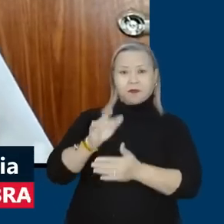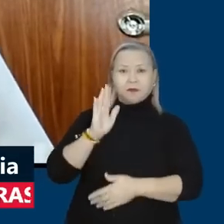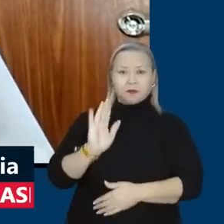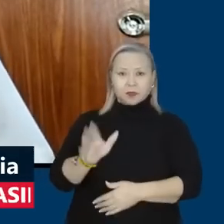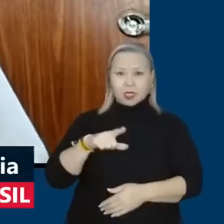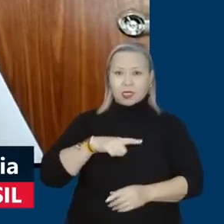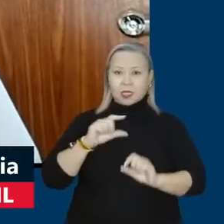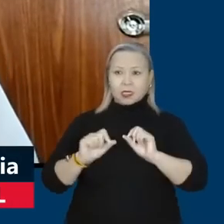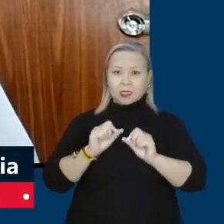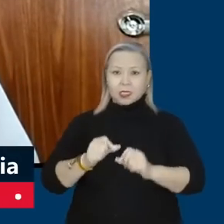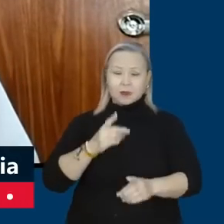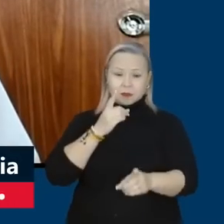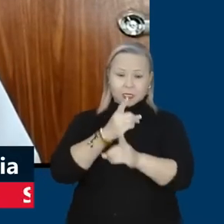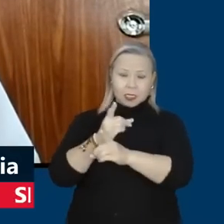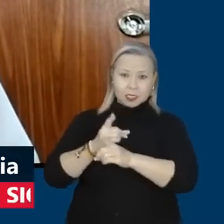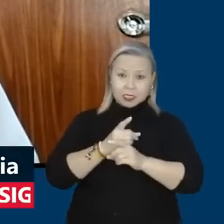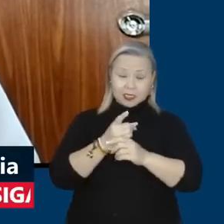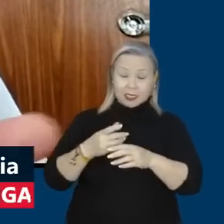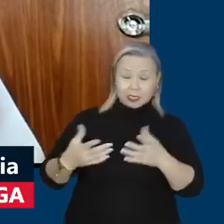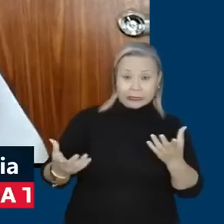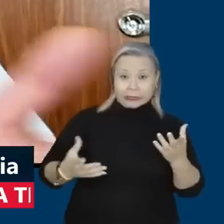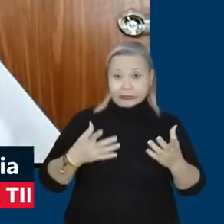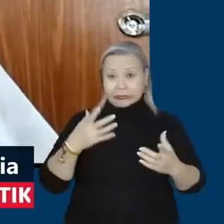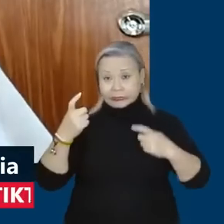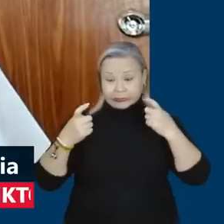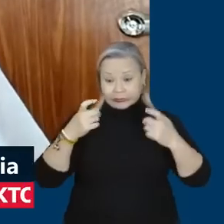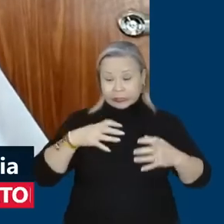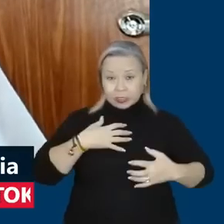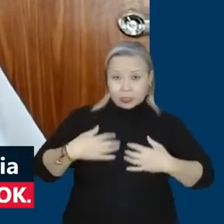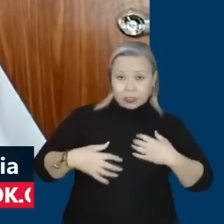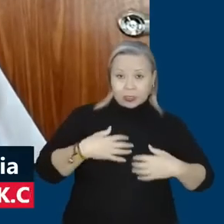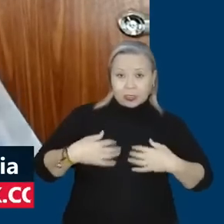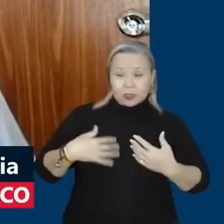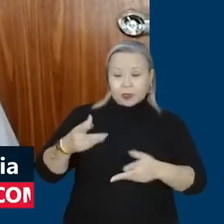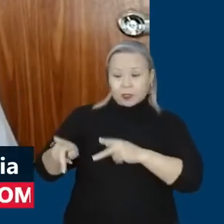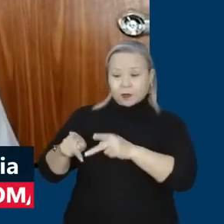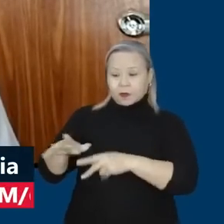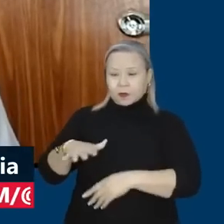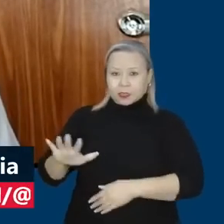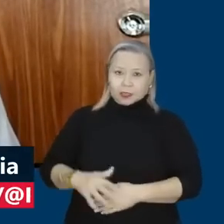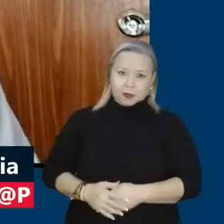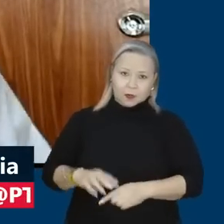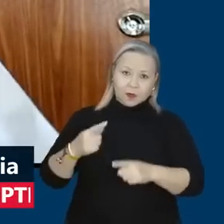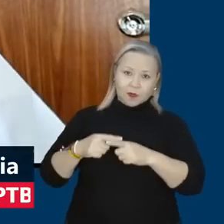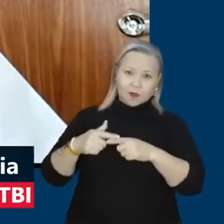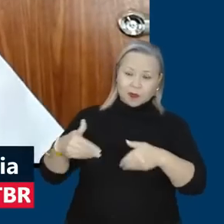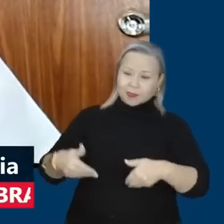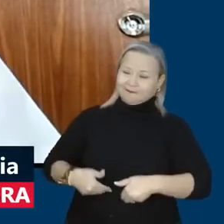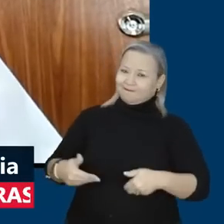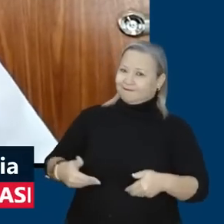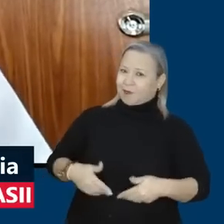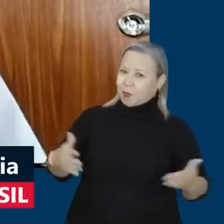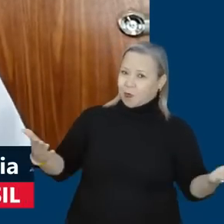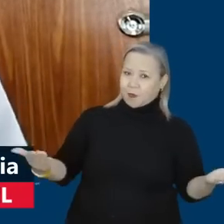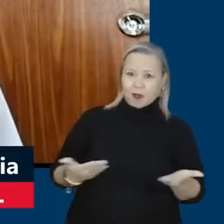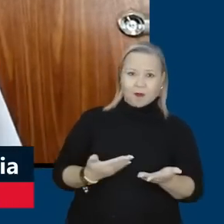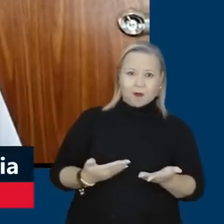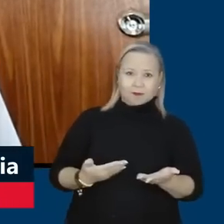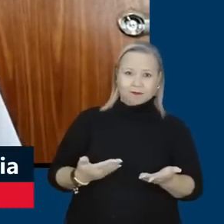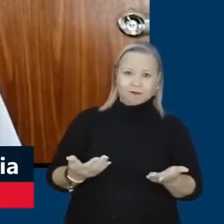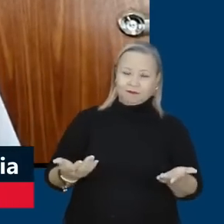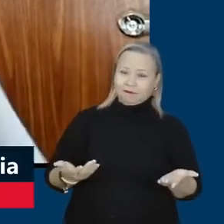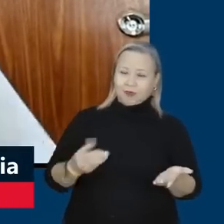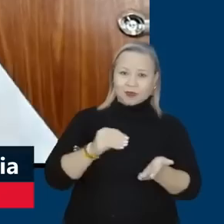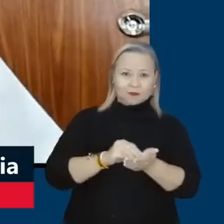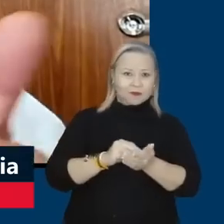teríamos atendendo o desespero da nossa população, que passa fome graças à incompetência de Bolsonaro, esses 30 milhões de pessoas que estão